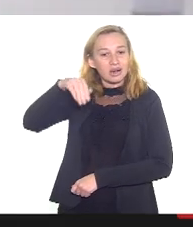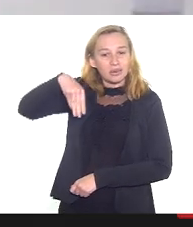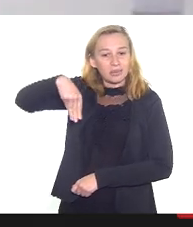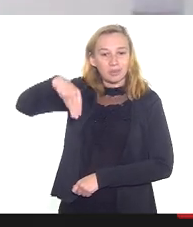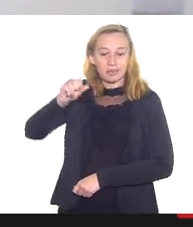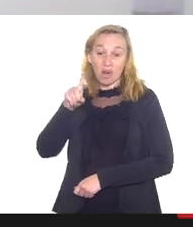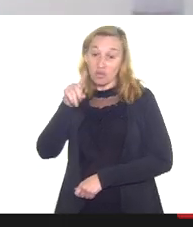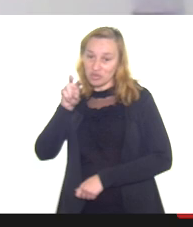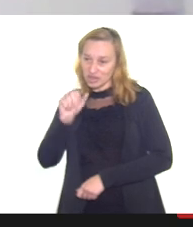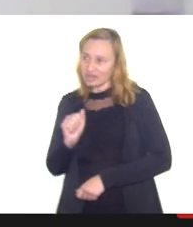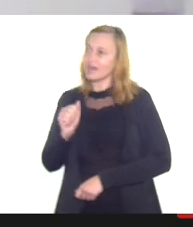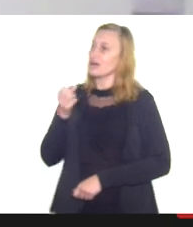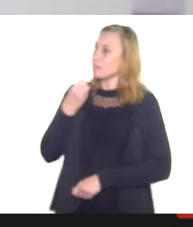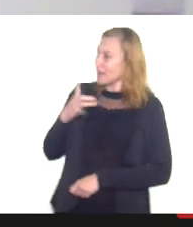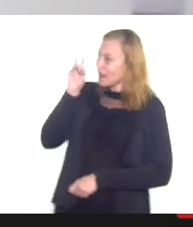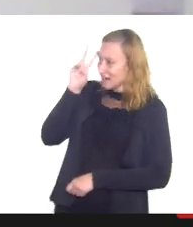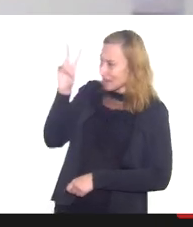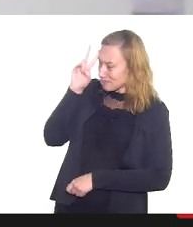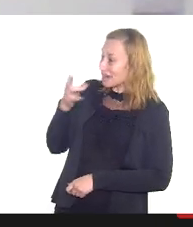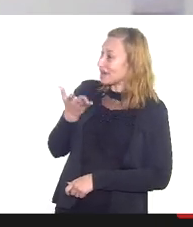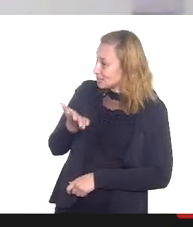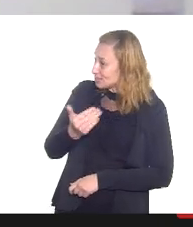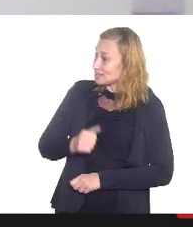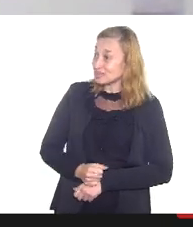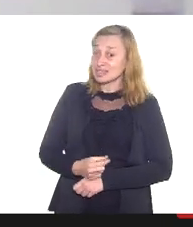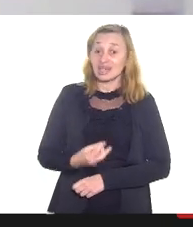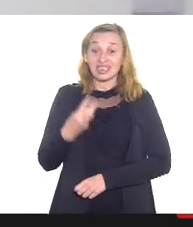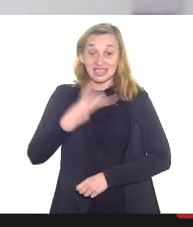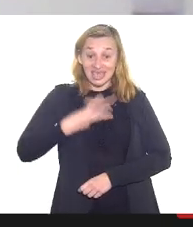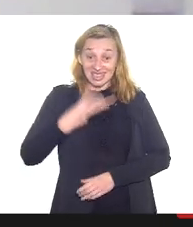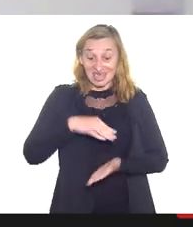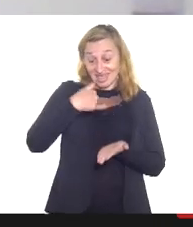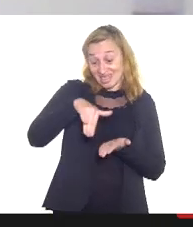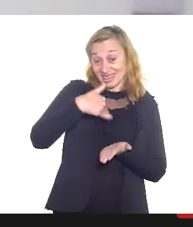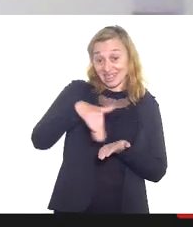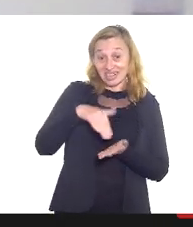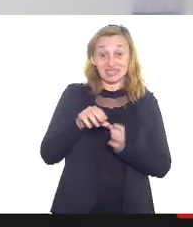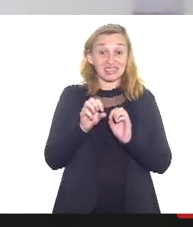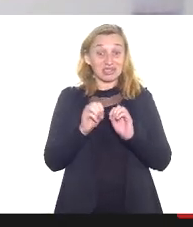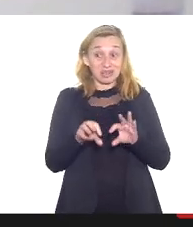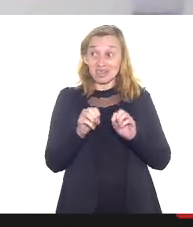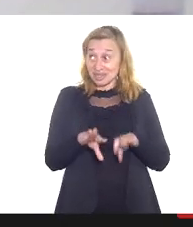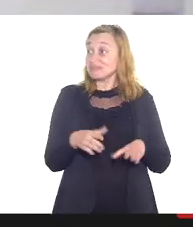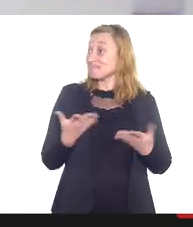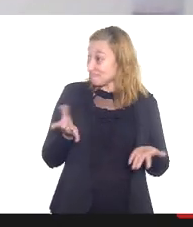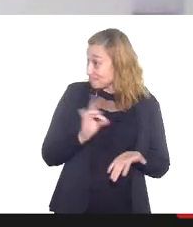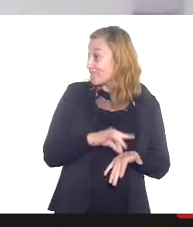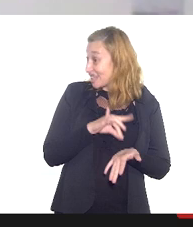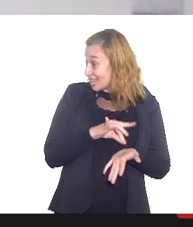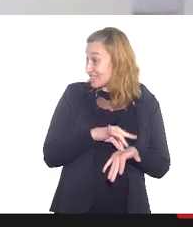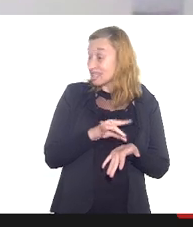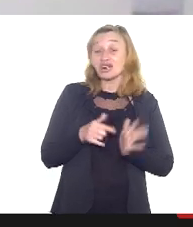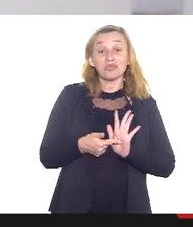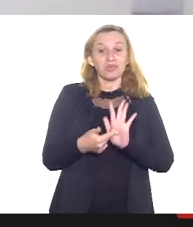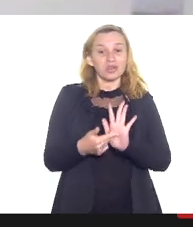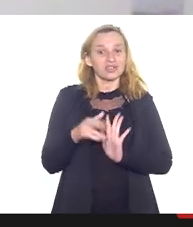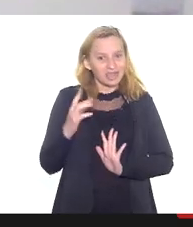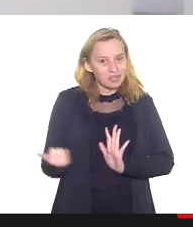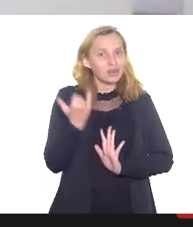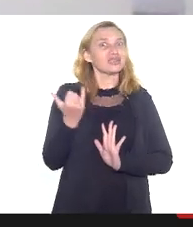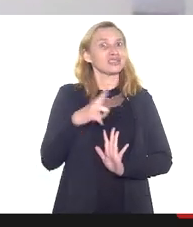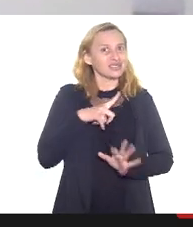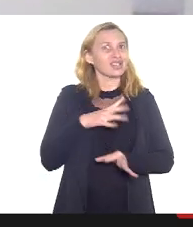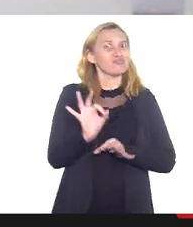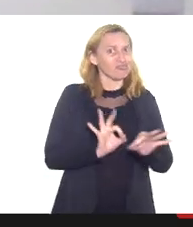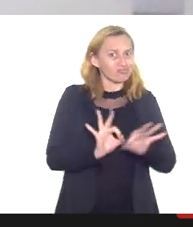Muito bem lembrado. Em um ano, a gente está terceiro secretário estadual de Educação e isso mostra a importância de termos um